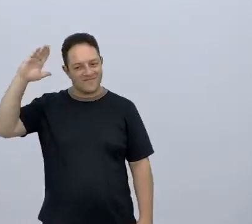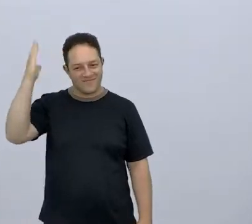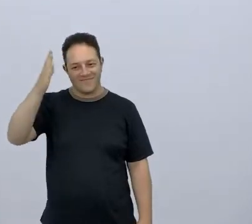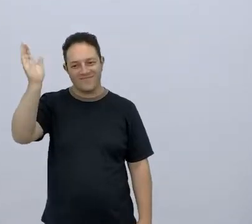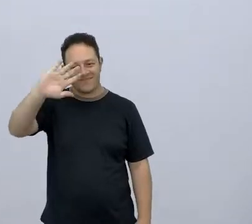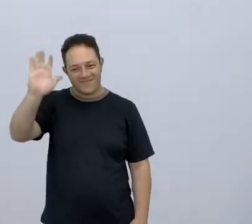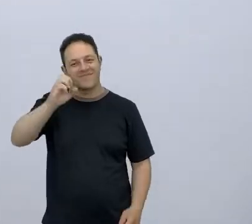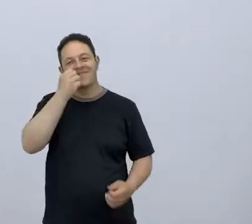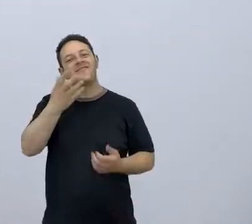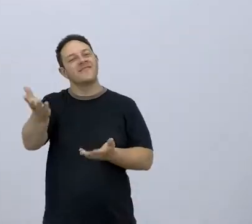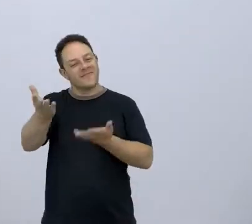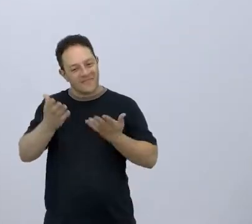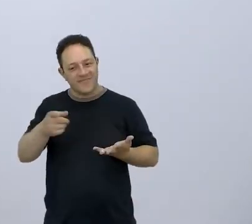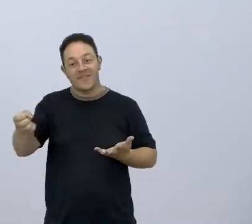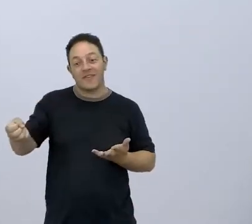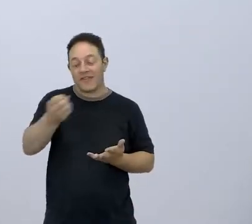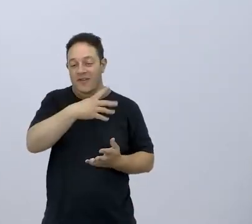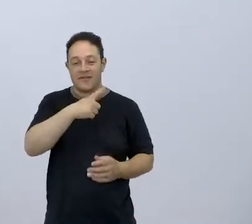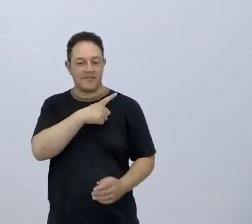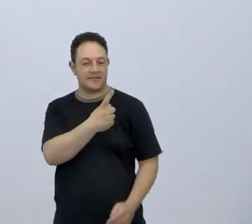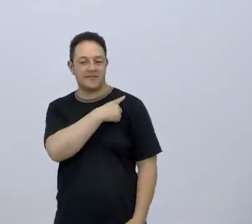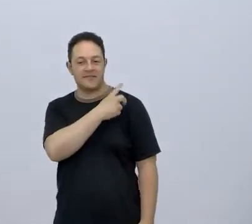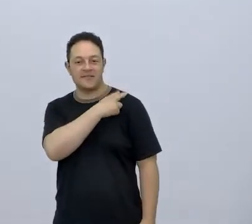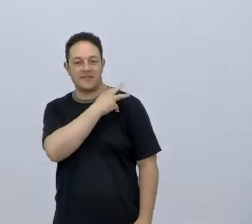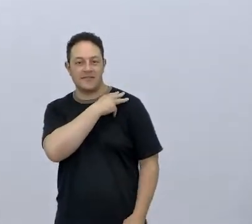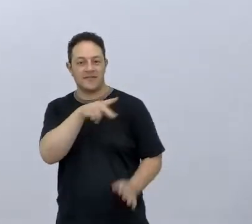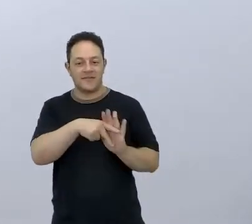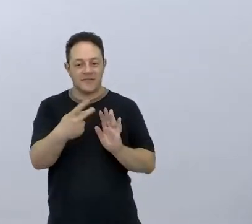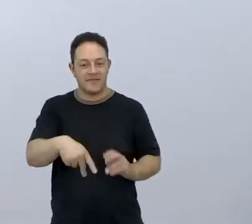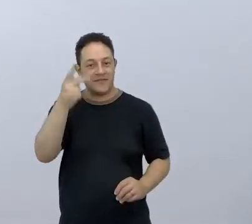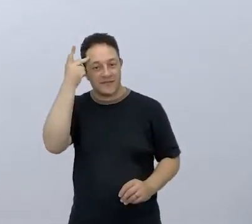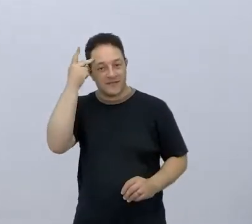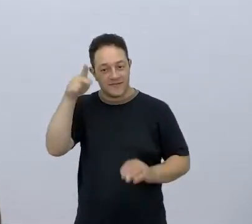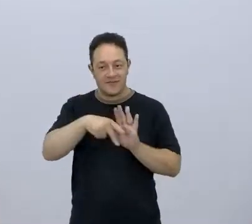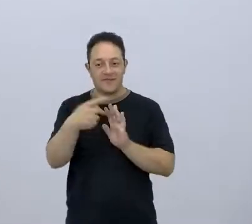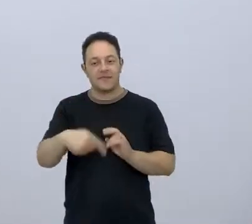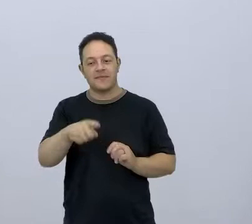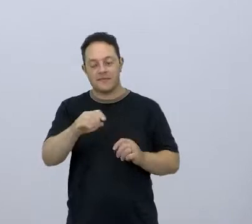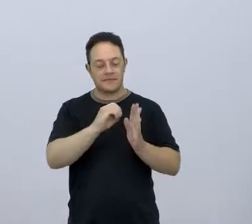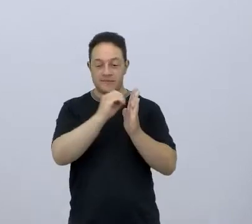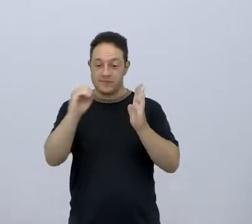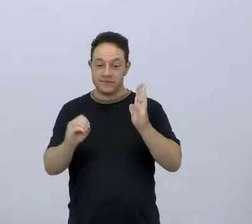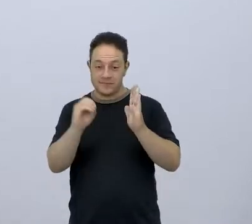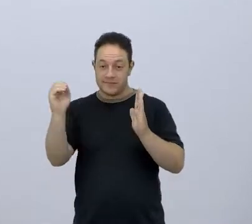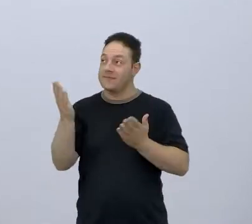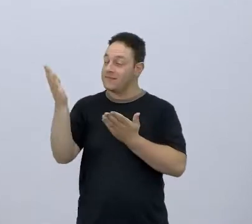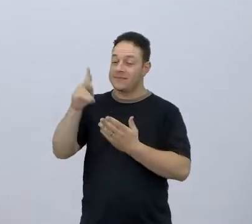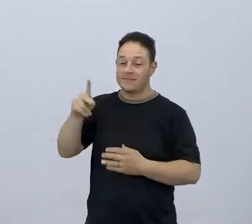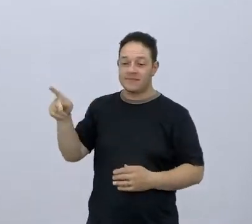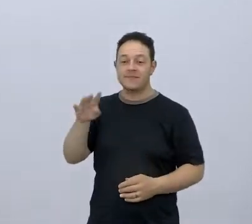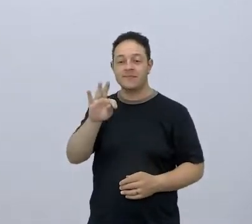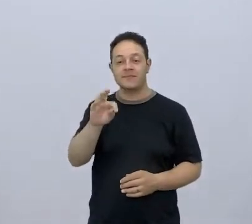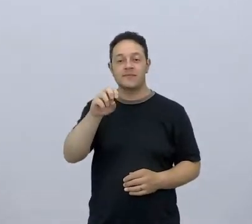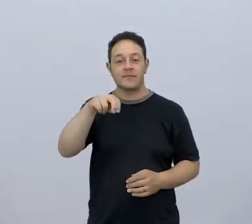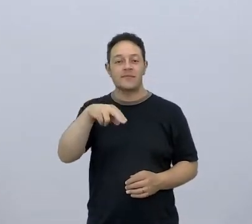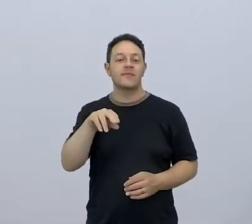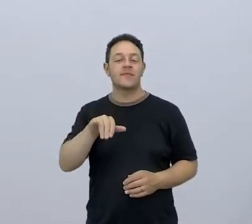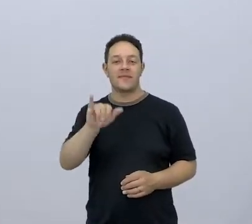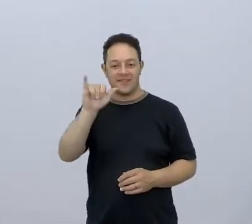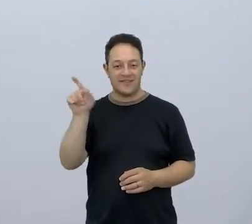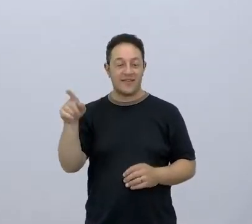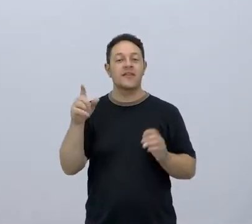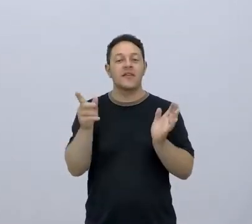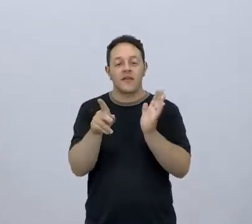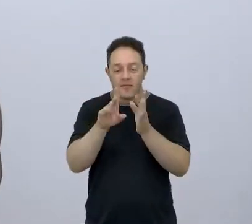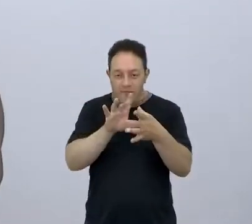Olá, sejam muito bem-vindos ao novo Ensino Médio de São Paulo, aqui no CMSP. Eu sou o Tony, o seu professor de Conexões Lógicas, eu e